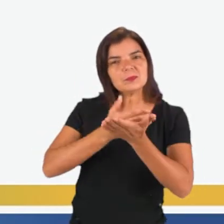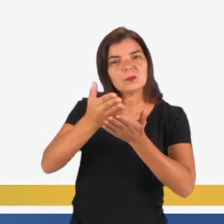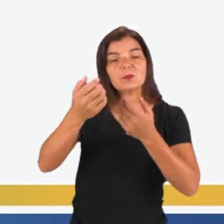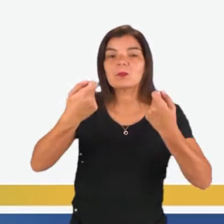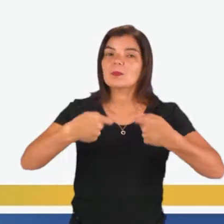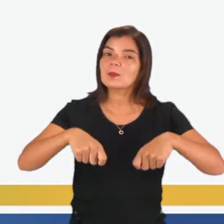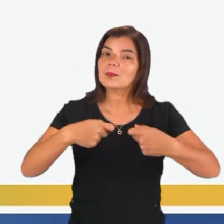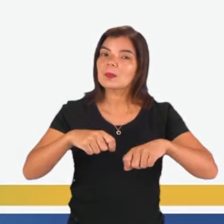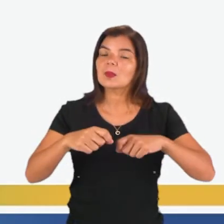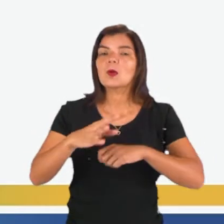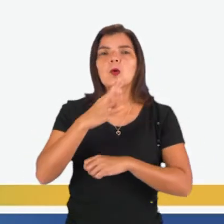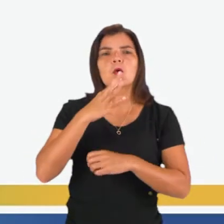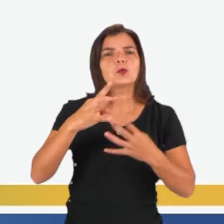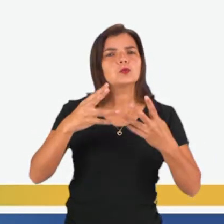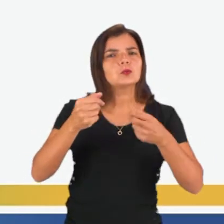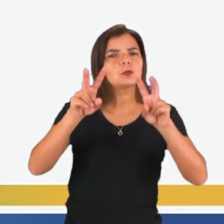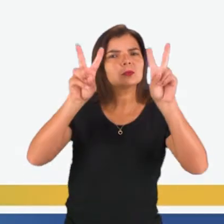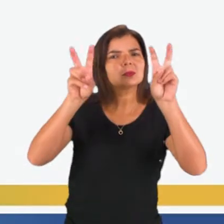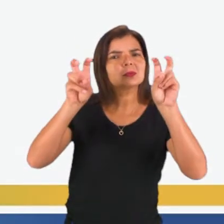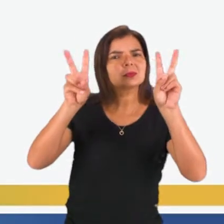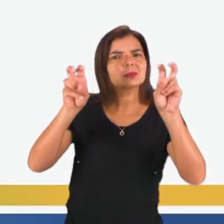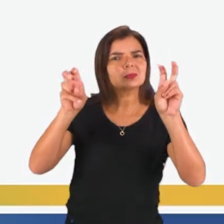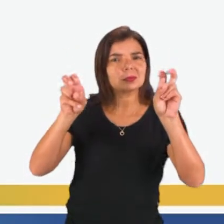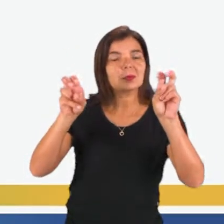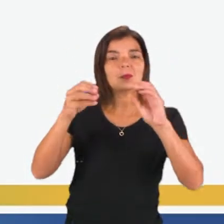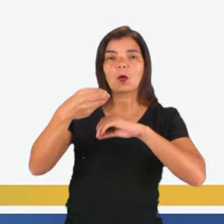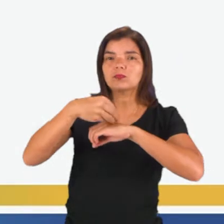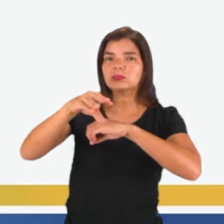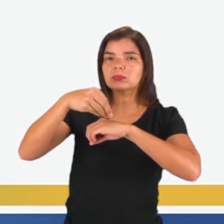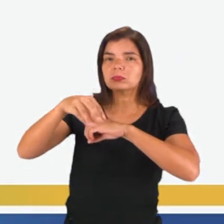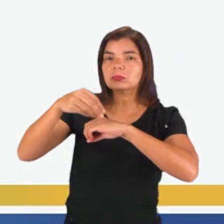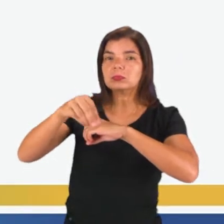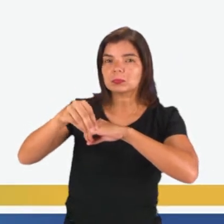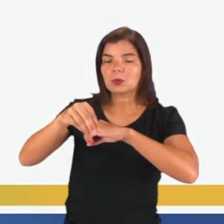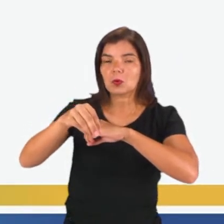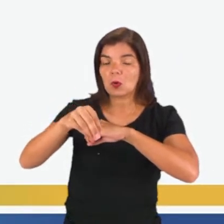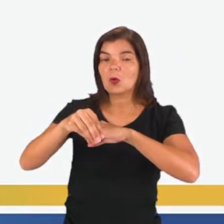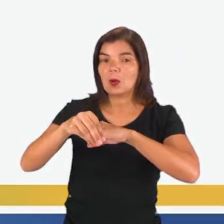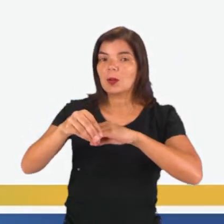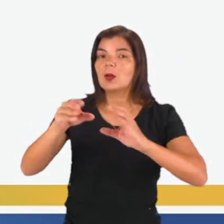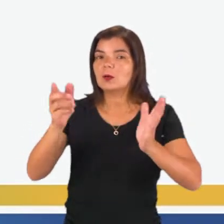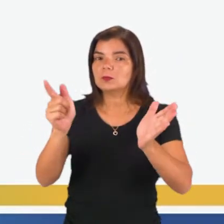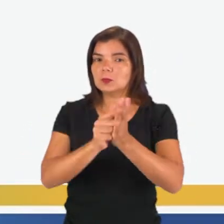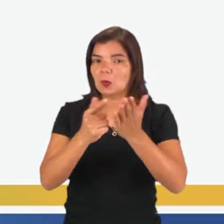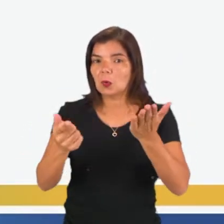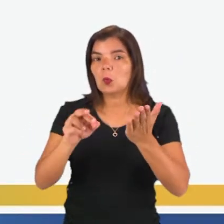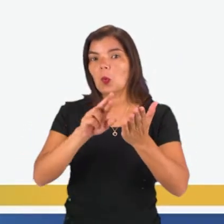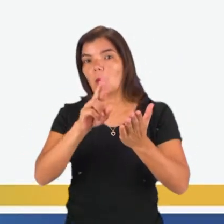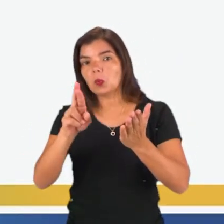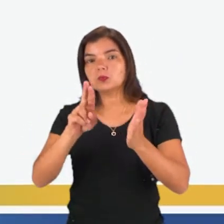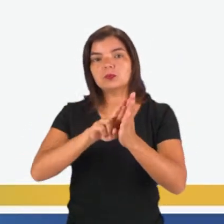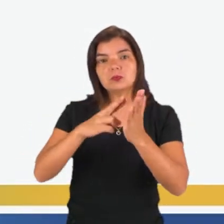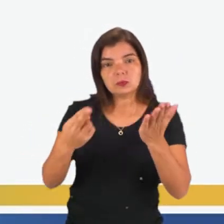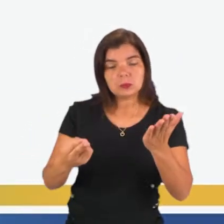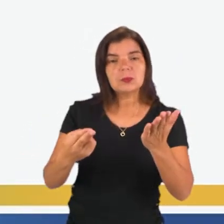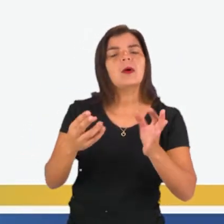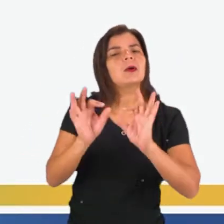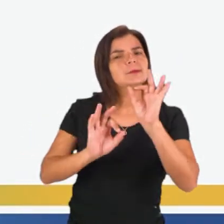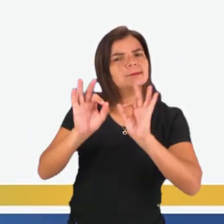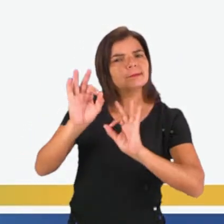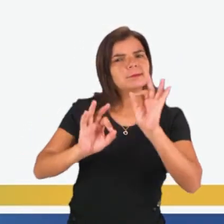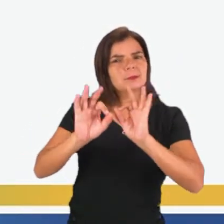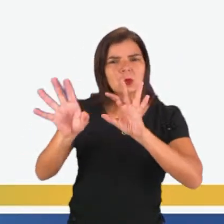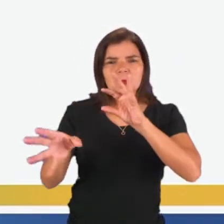é necessário conhecer os assuntos que serão abordados no meio de comunicação. Feito isso, faça